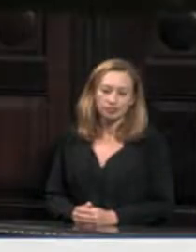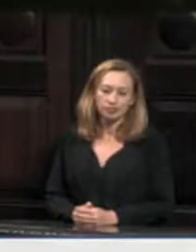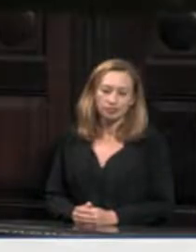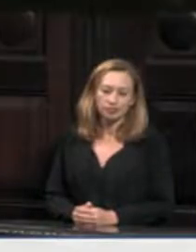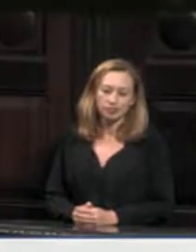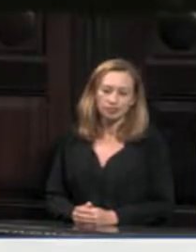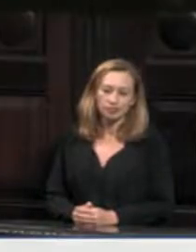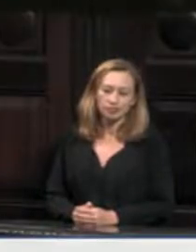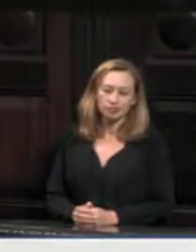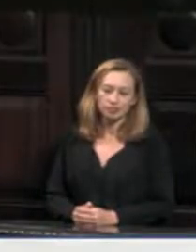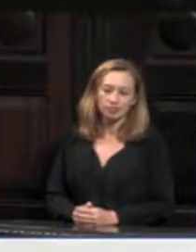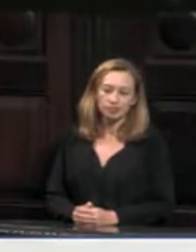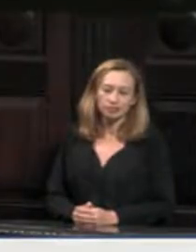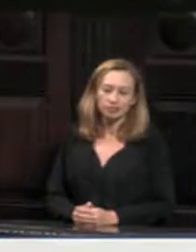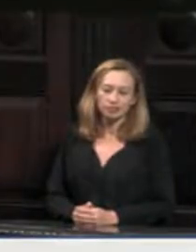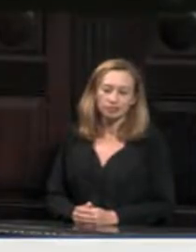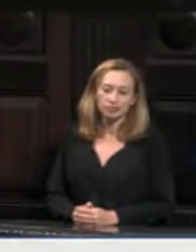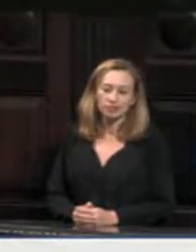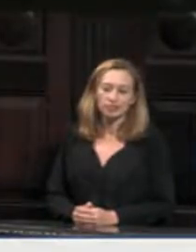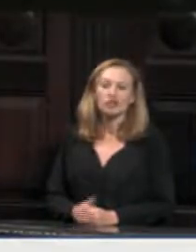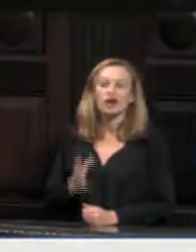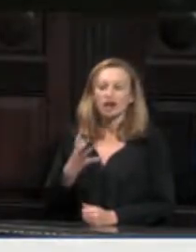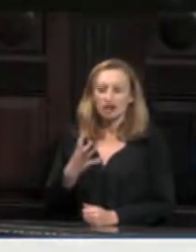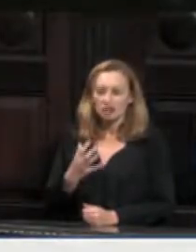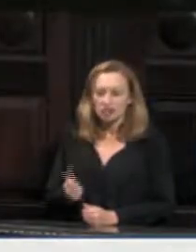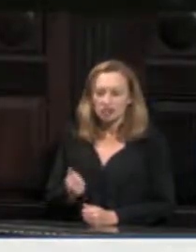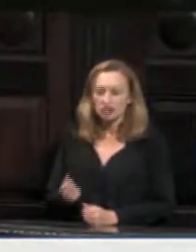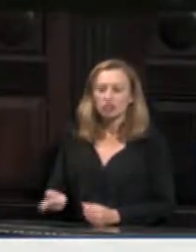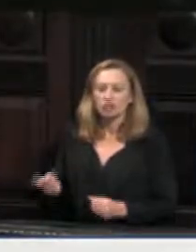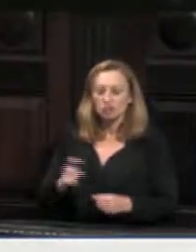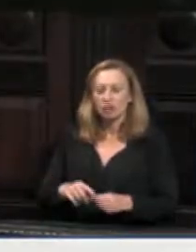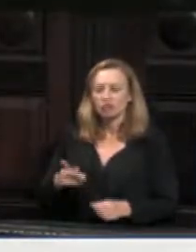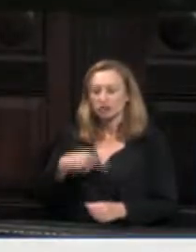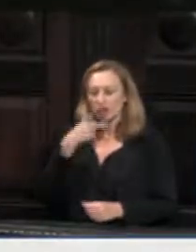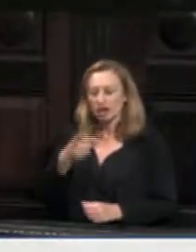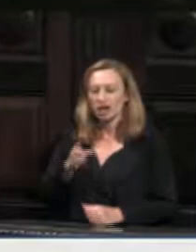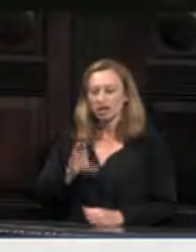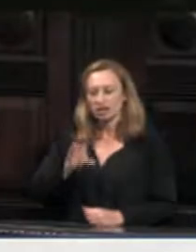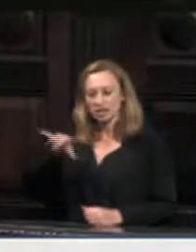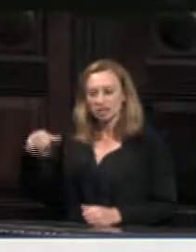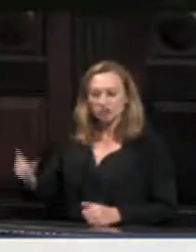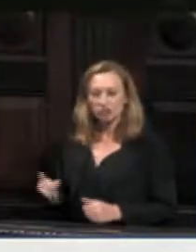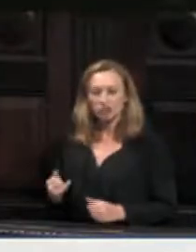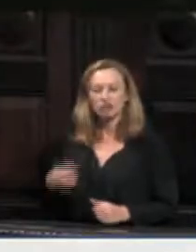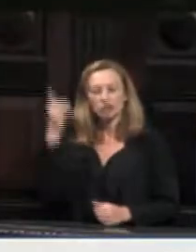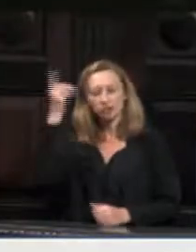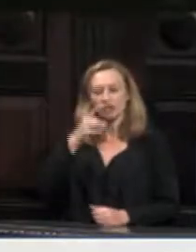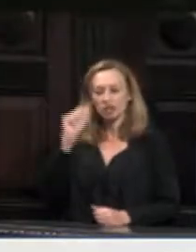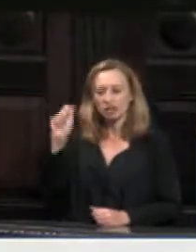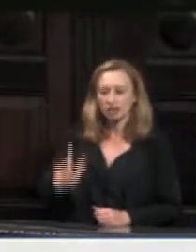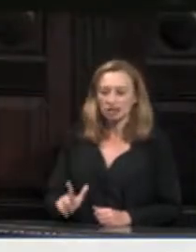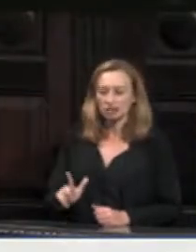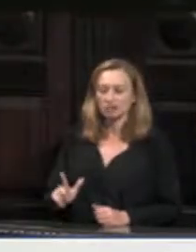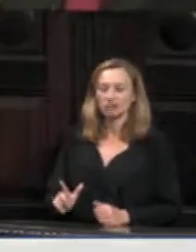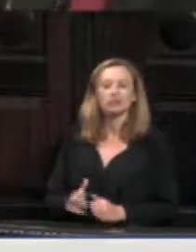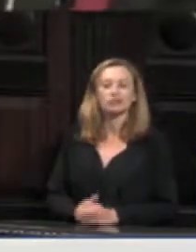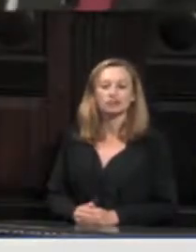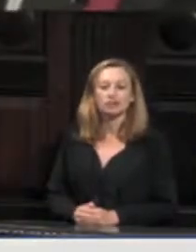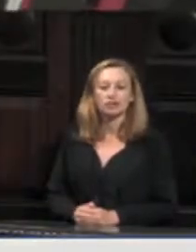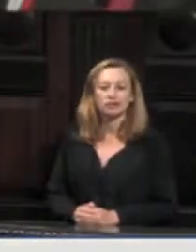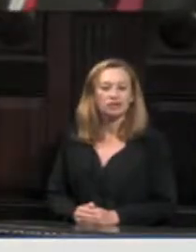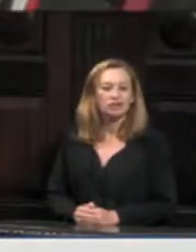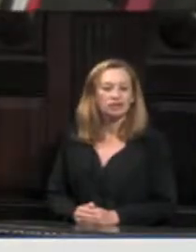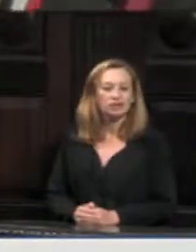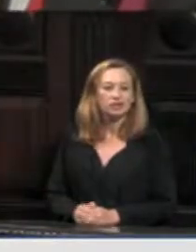No mérito, senhor presidente, volto a acompanhar o parecer do deputado André Lazzaroni na CCJ. Pela